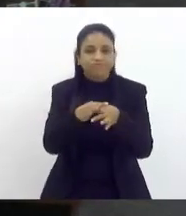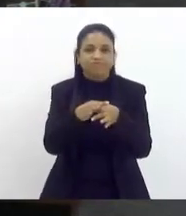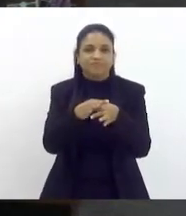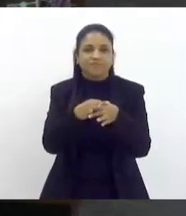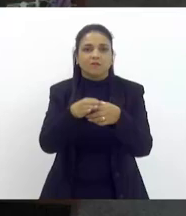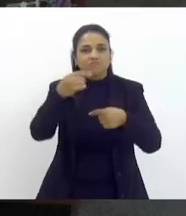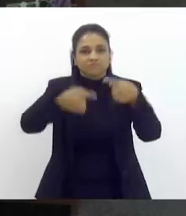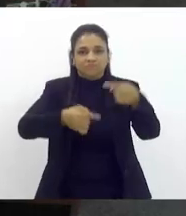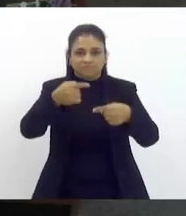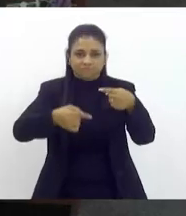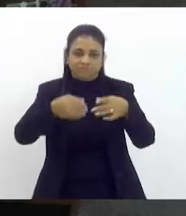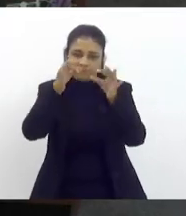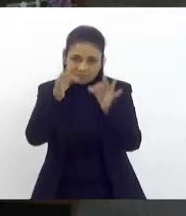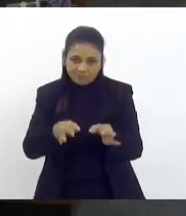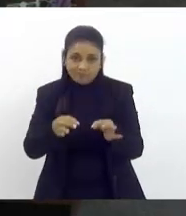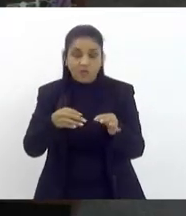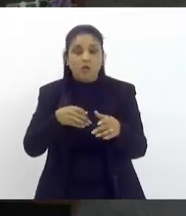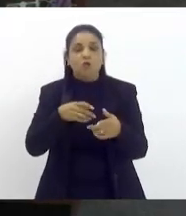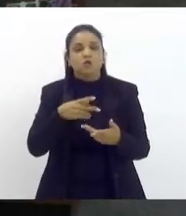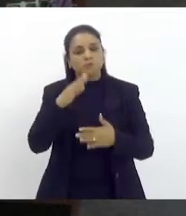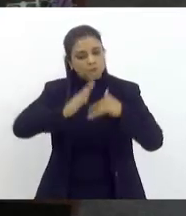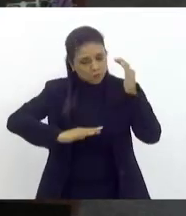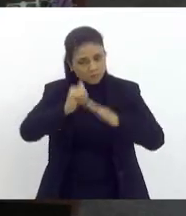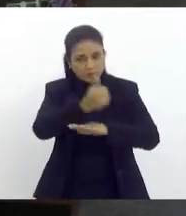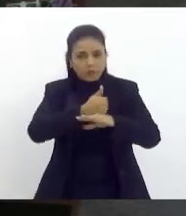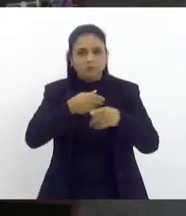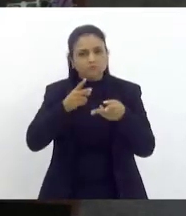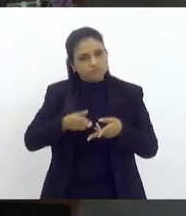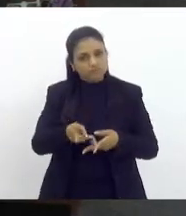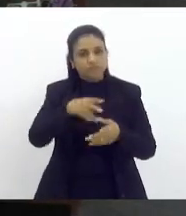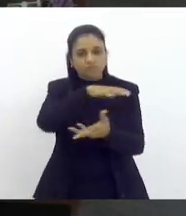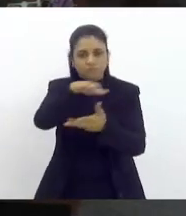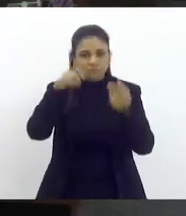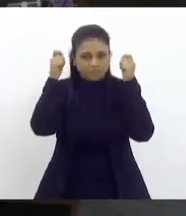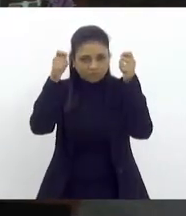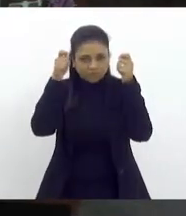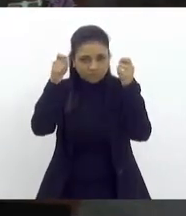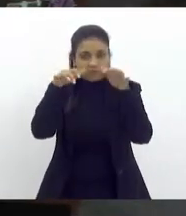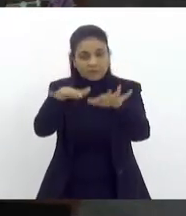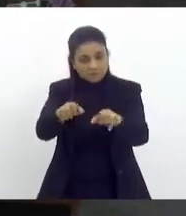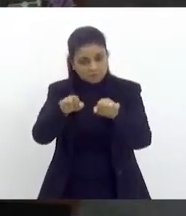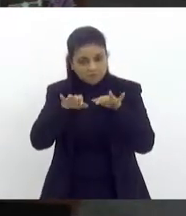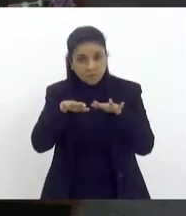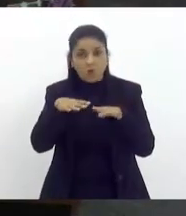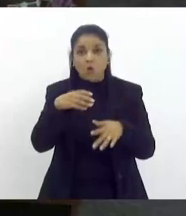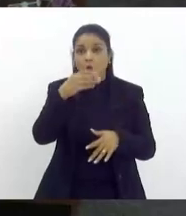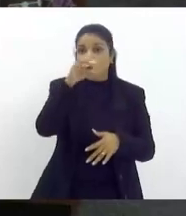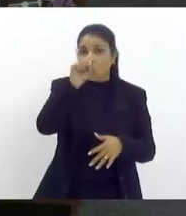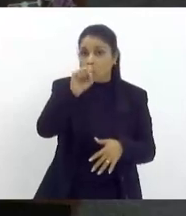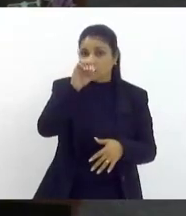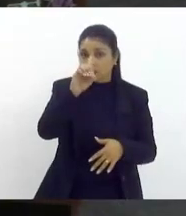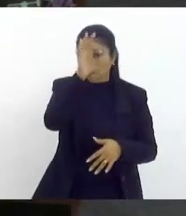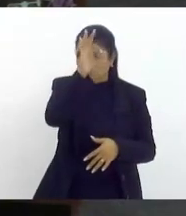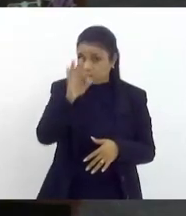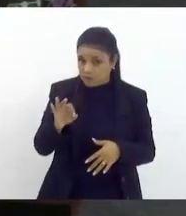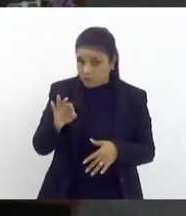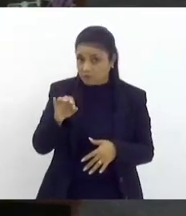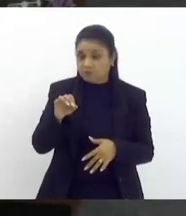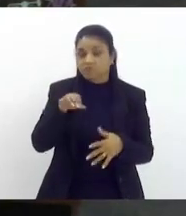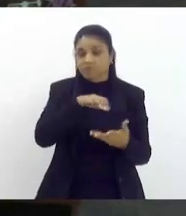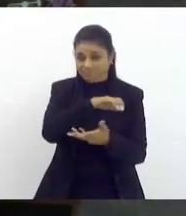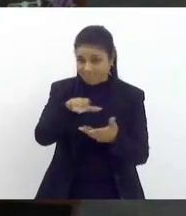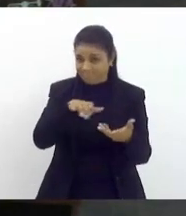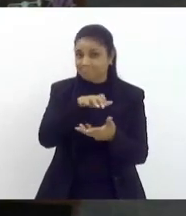enquanto isso os profissionais seguem em greve a plenária Tá super mobilizada é uma greve com cerca de 80% de adesão e o governador